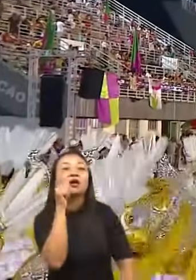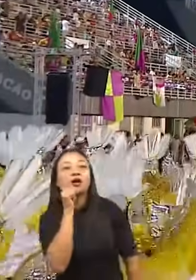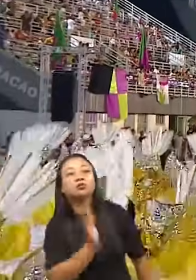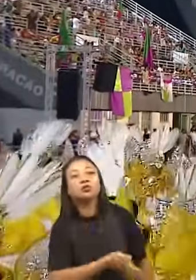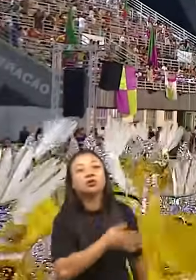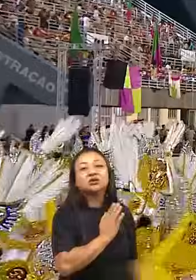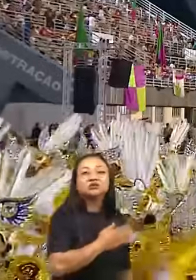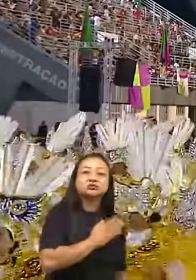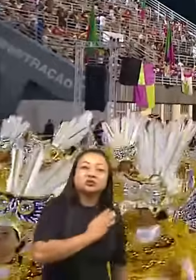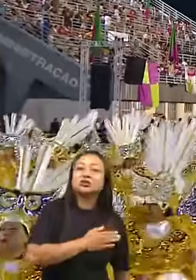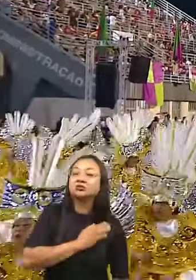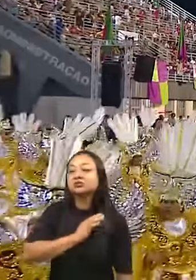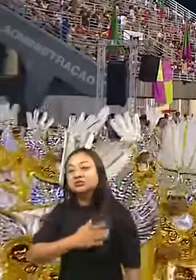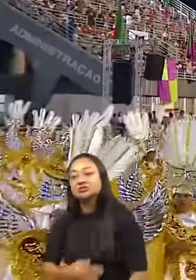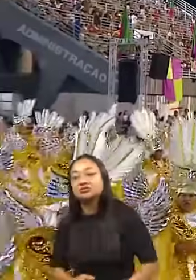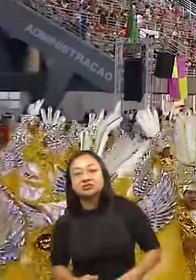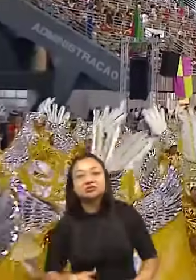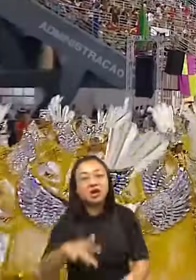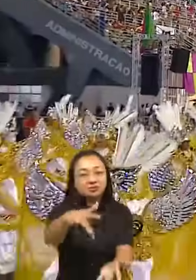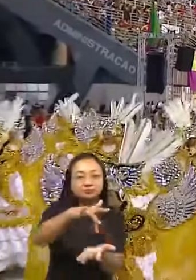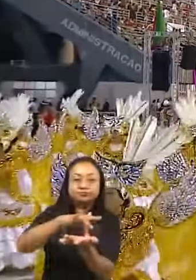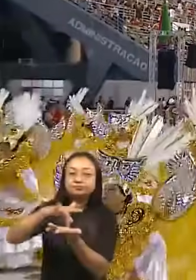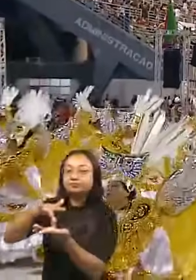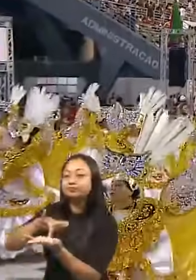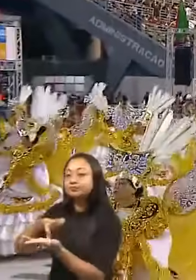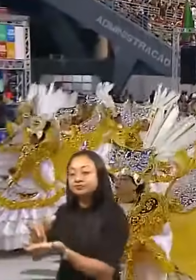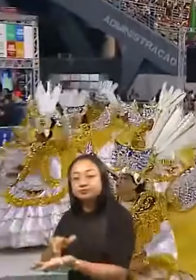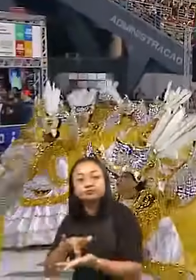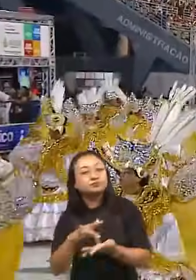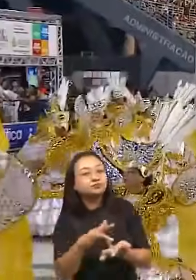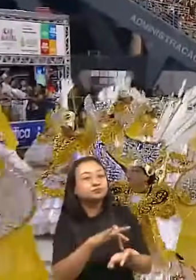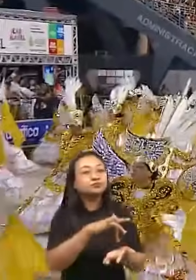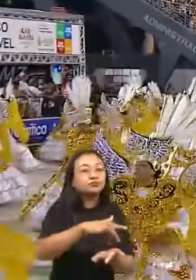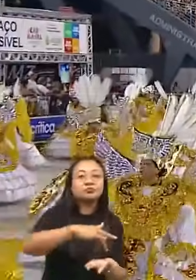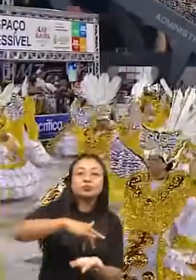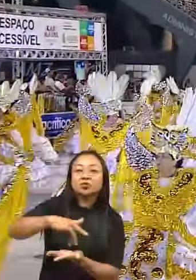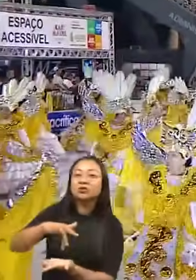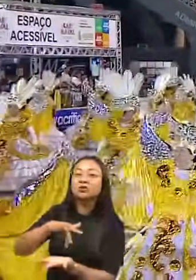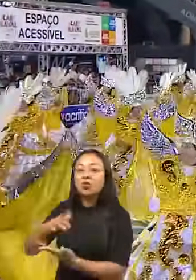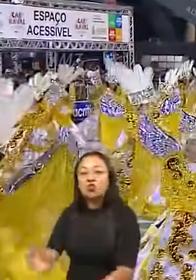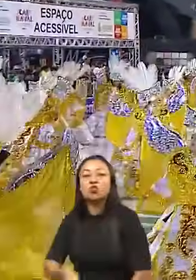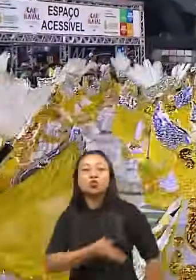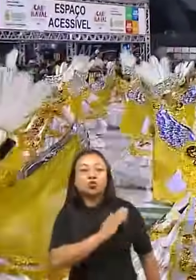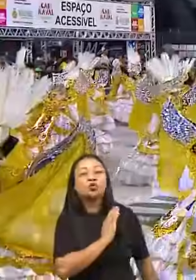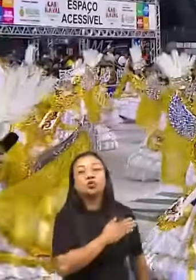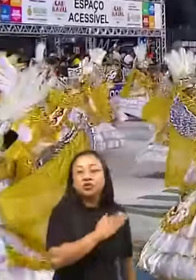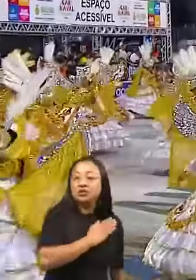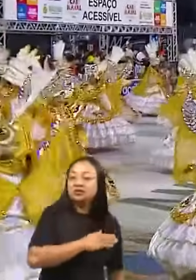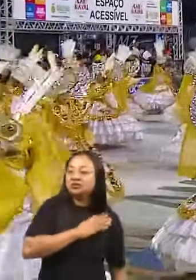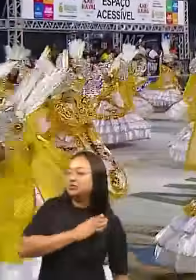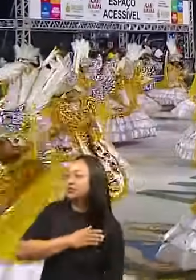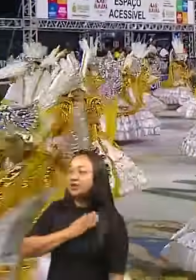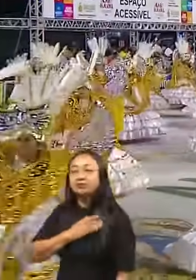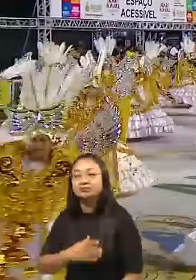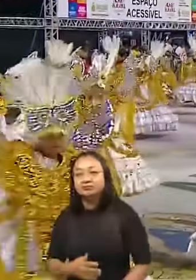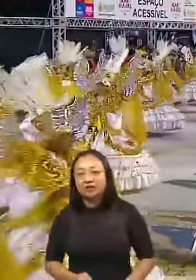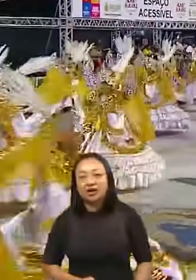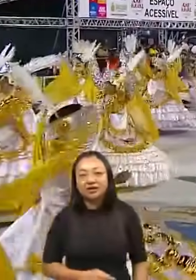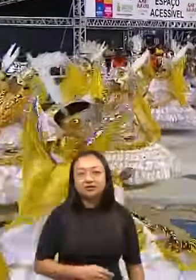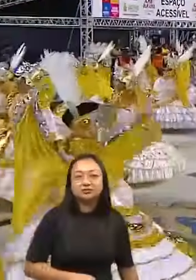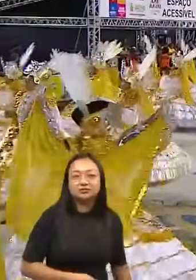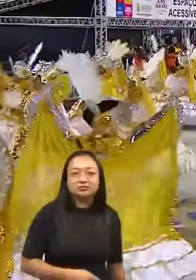É agora, dançar! É agora, comunidade! É agora, vambora! Vai, vai, vai, vai, vai, vai,